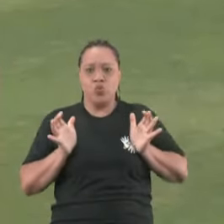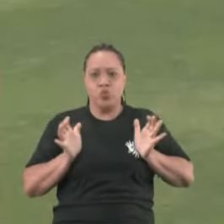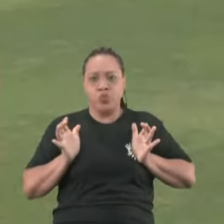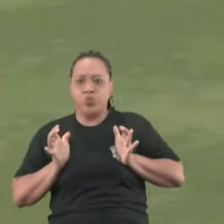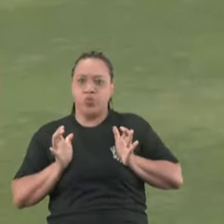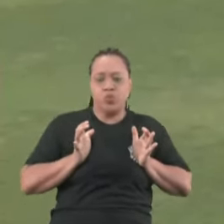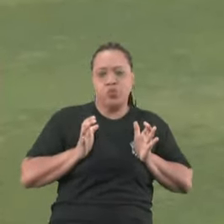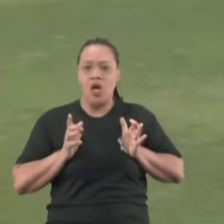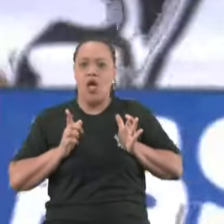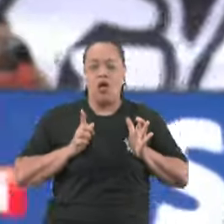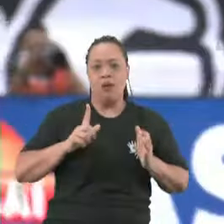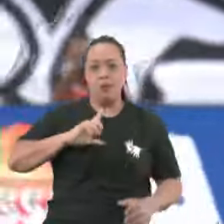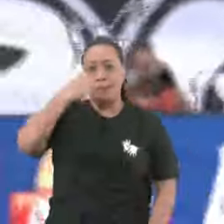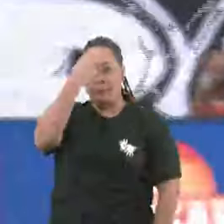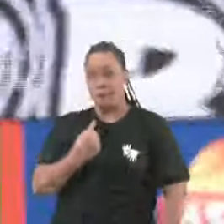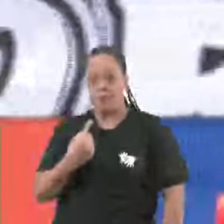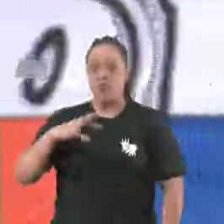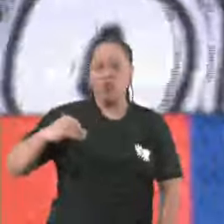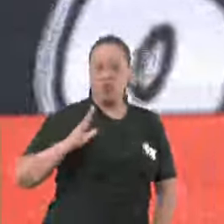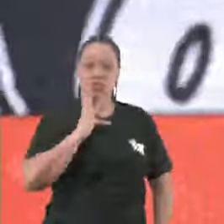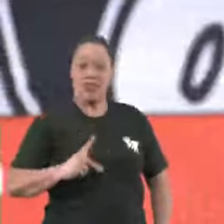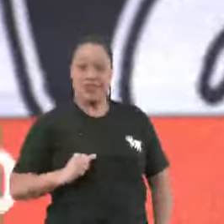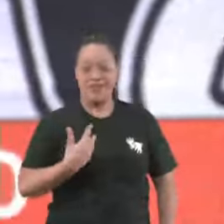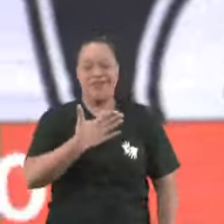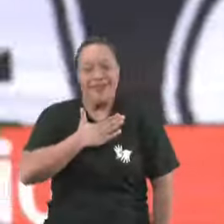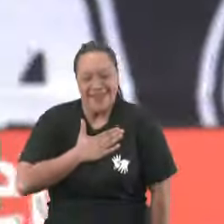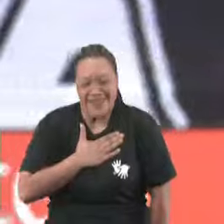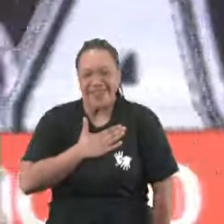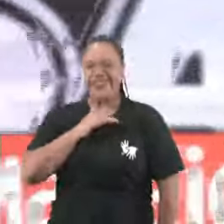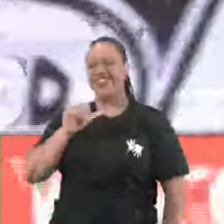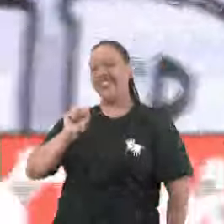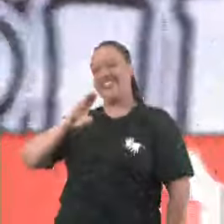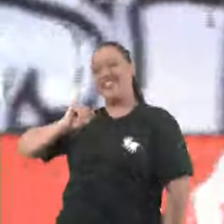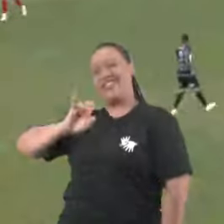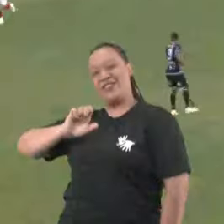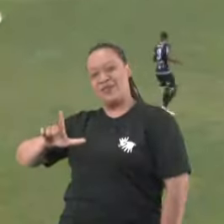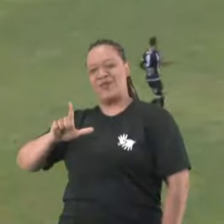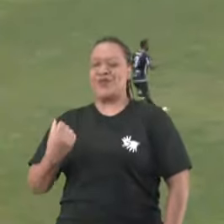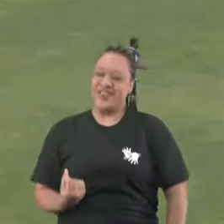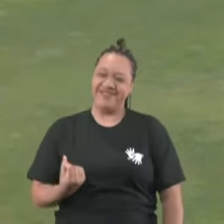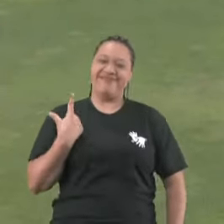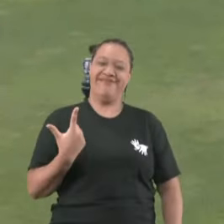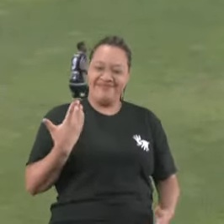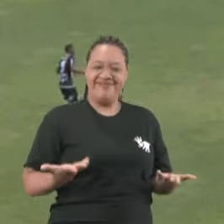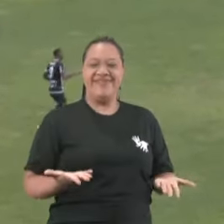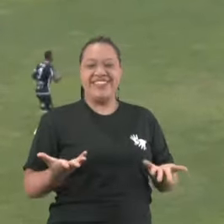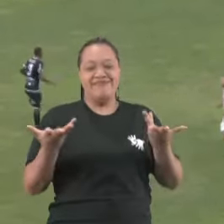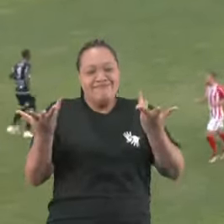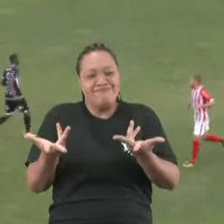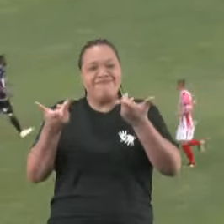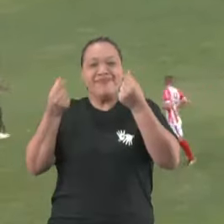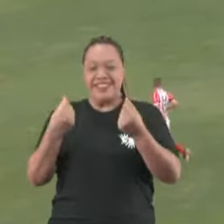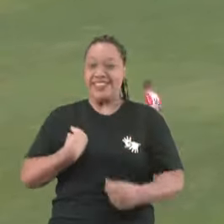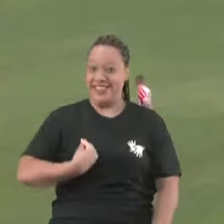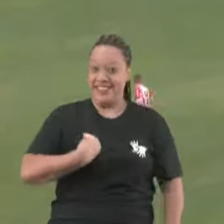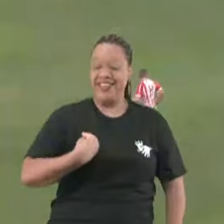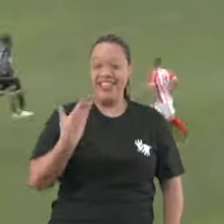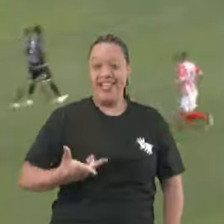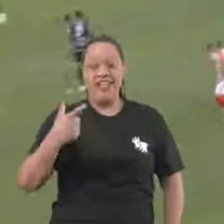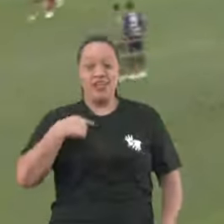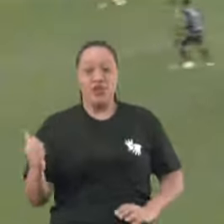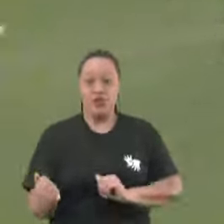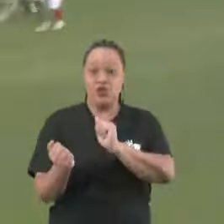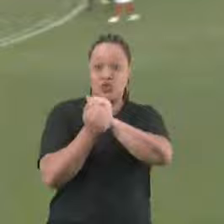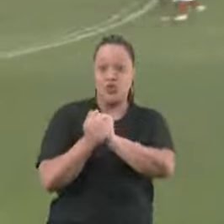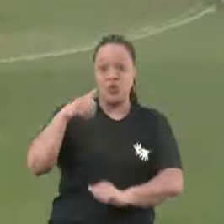Perfil do CRB, tudo na hora. Nosso querido Samuel, rapaz. Grande Samuel, ele tá com o